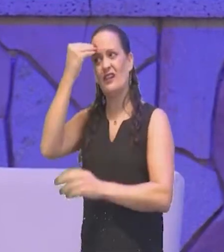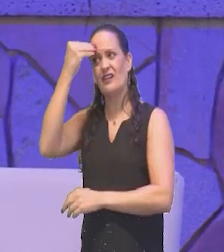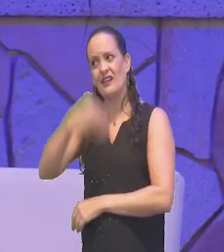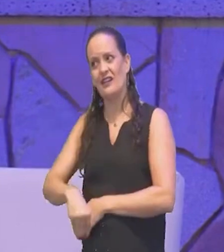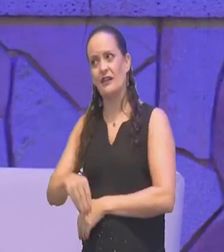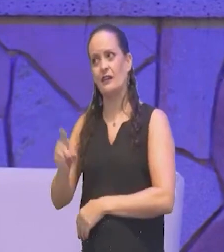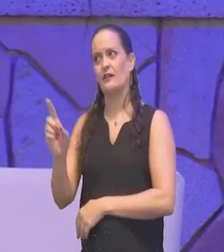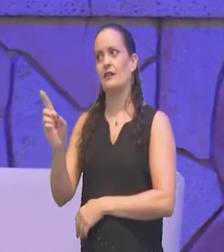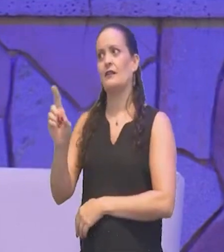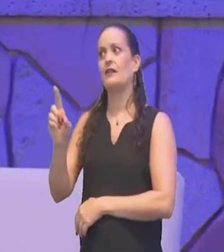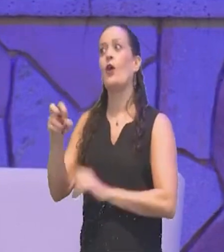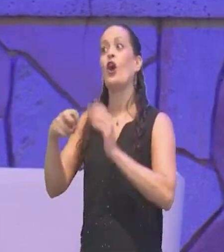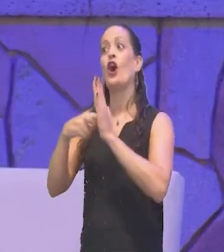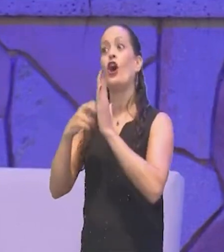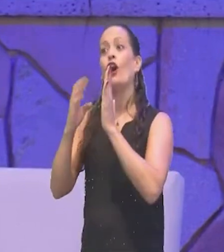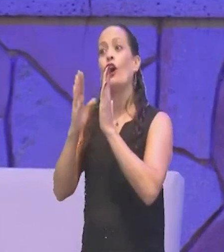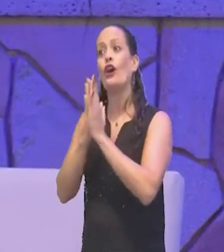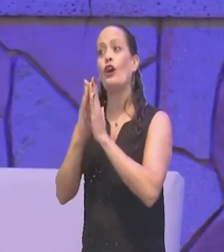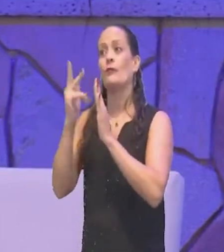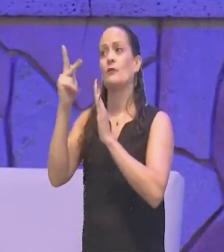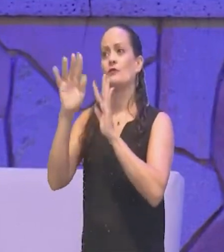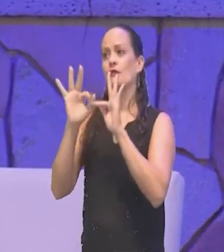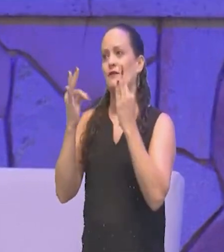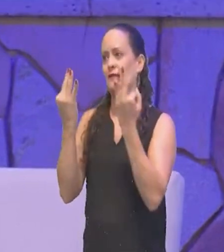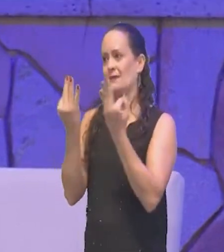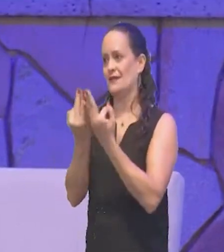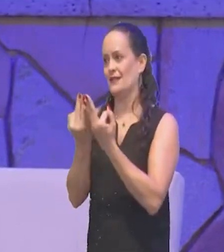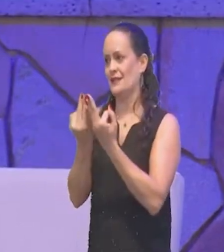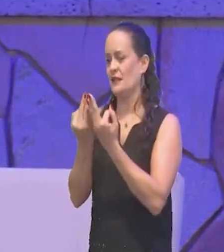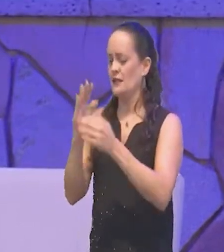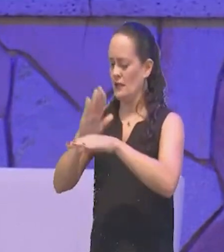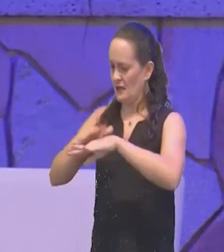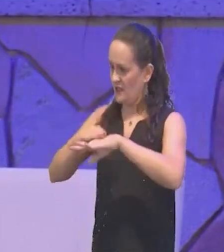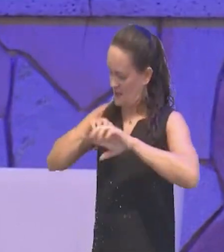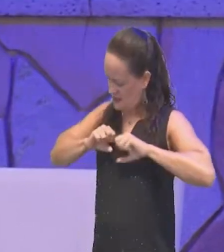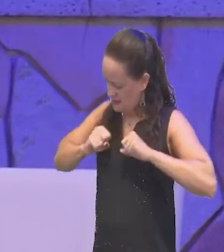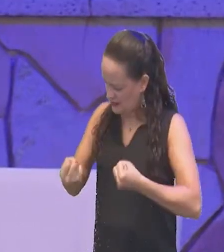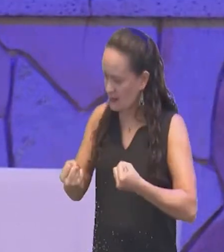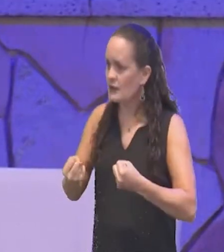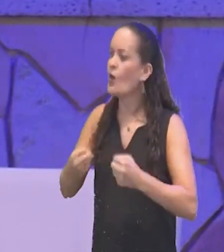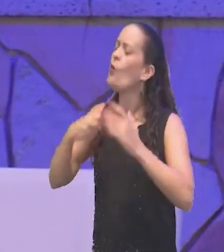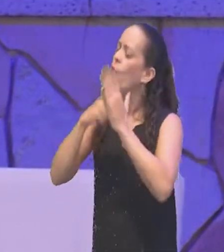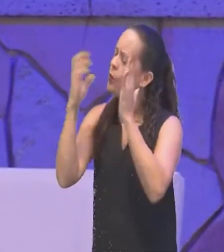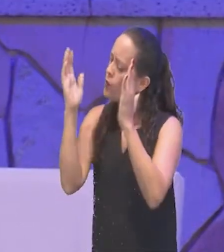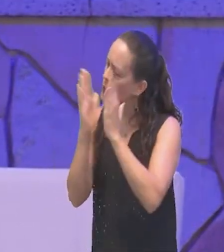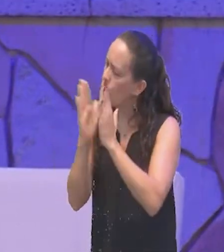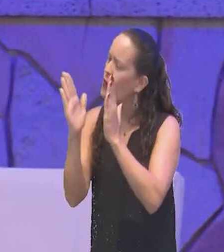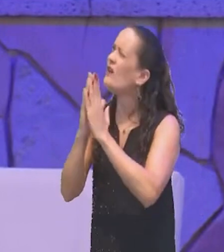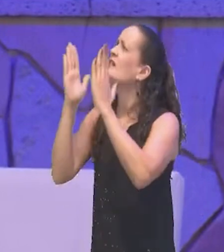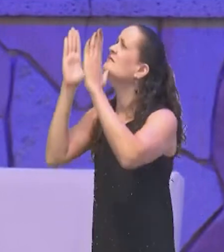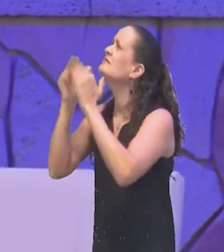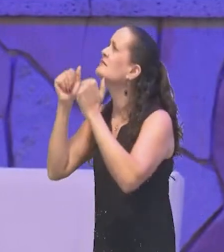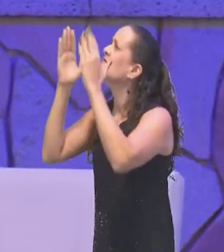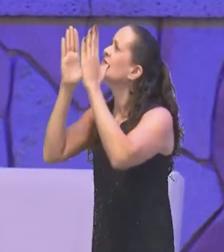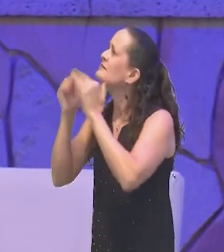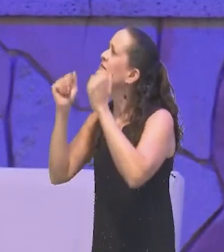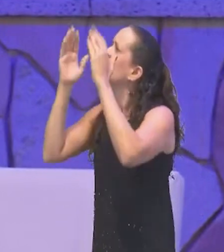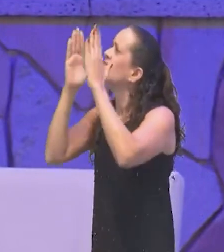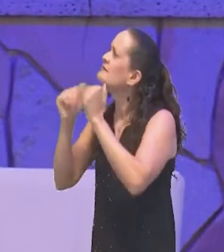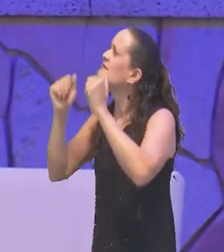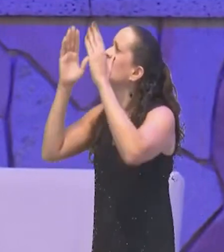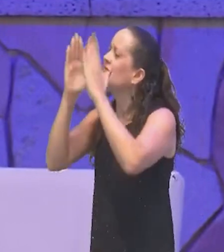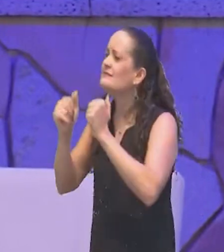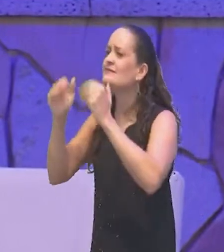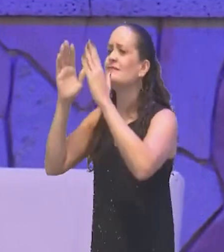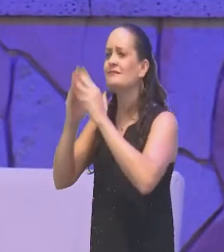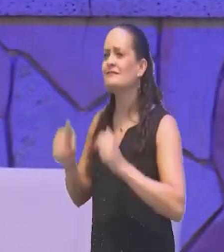orar pela sua família. No que depender de você, continue clamando ao Senhor. No que depender de você, procure